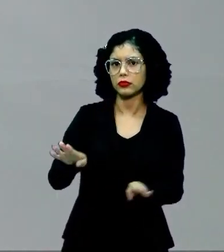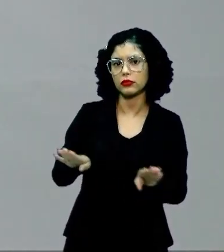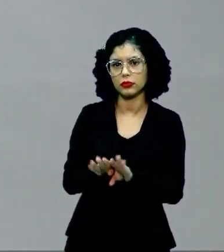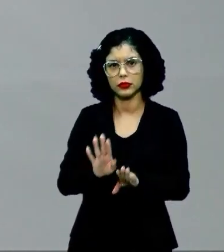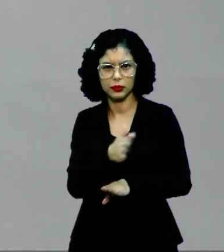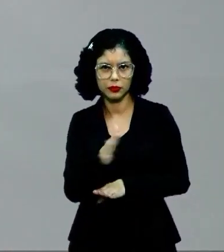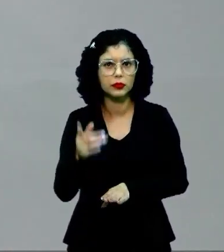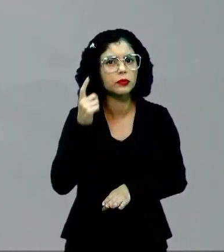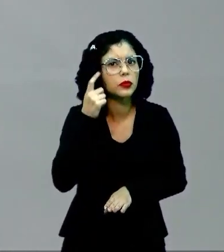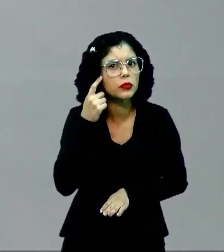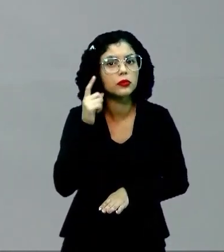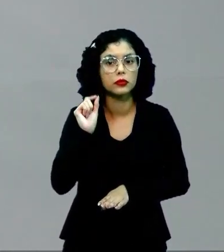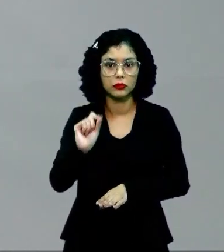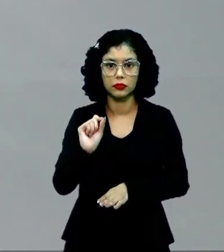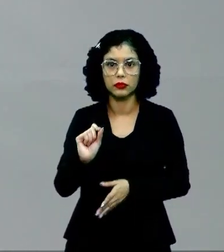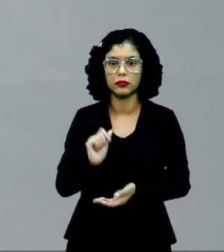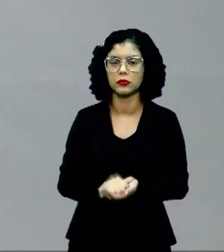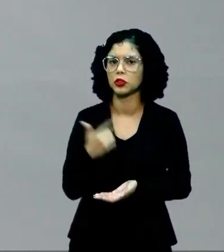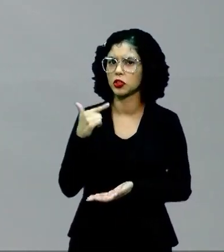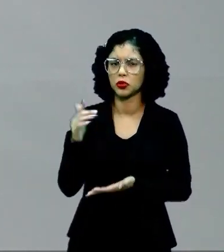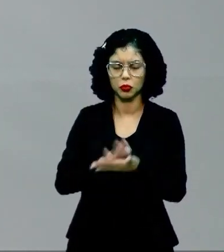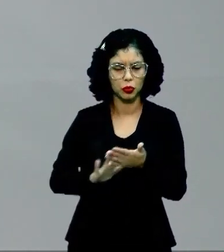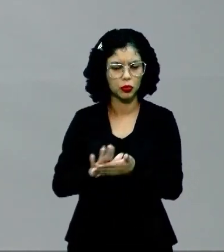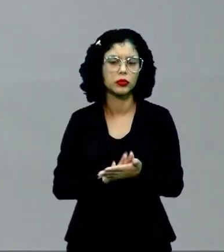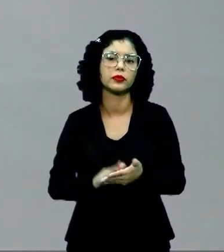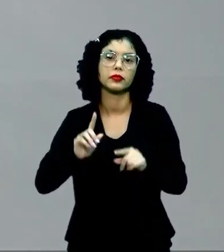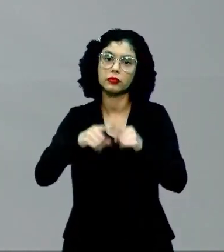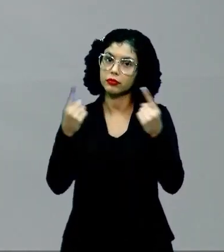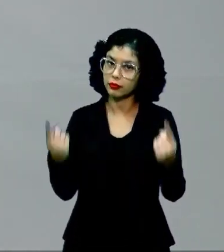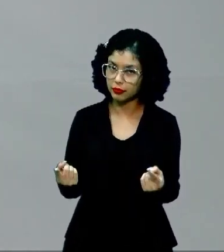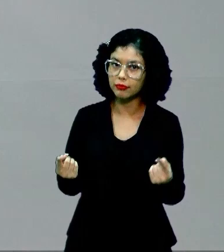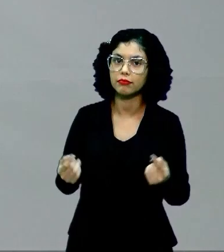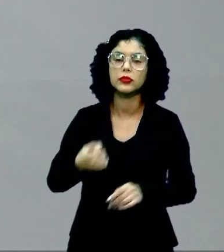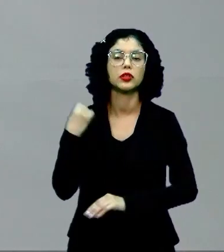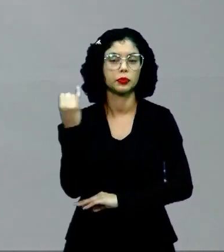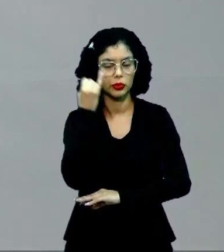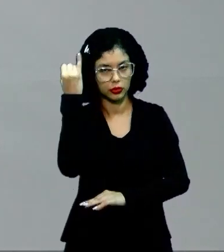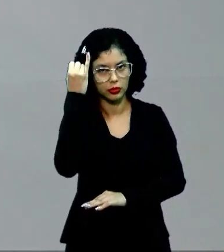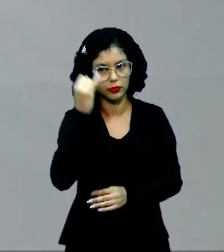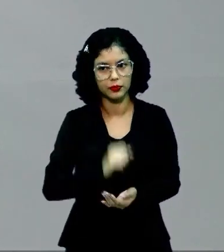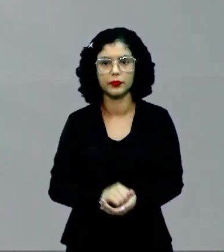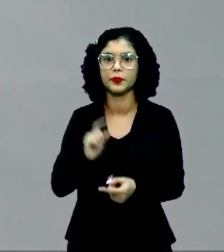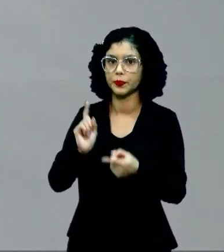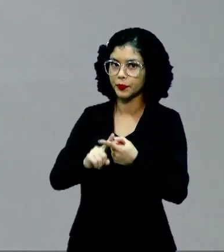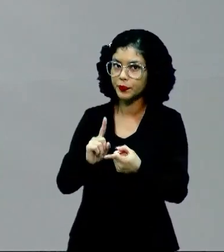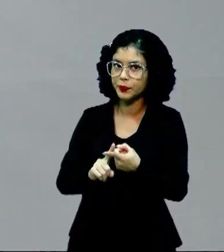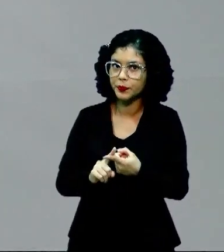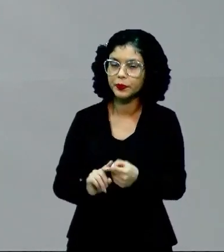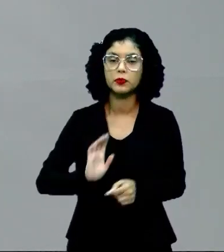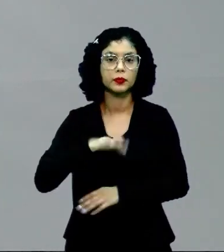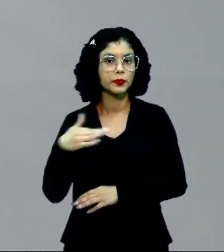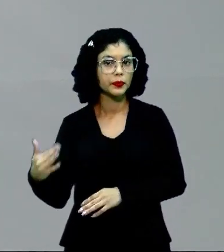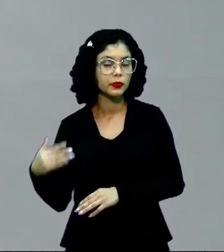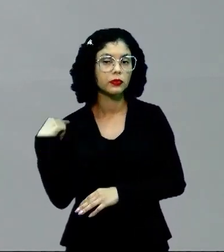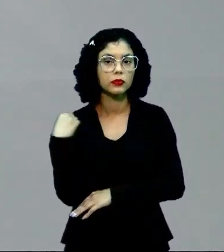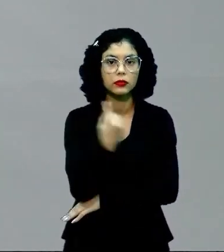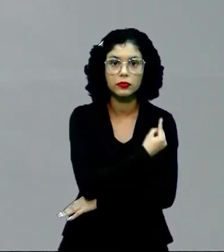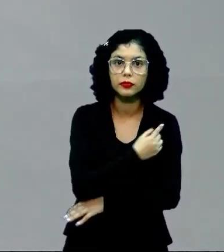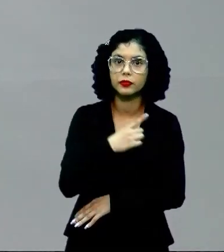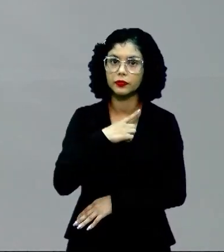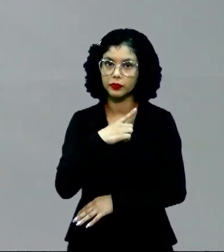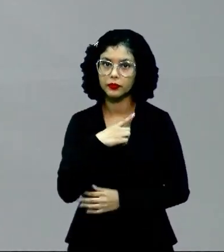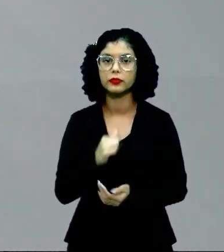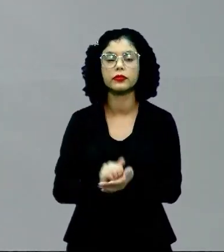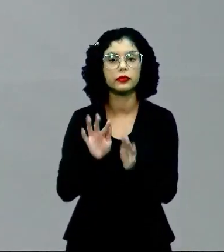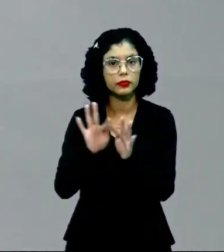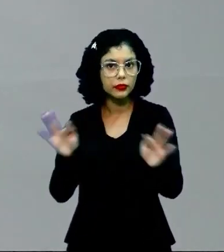tenha imaginado que não servia de muita coisa, mas é importantíssima. Por quê? Quando nós temos